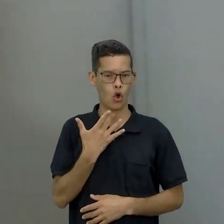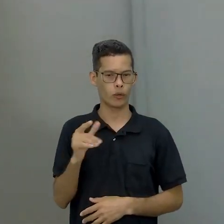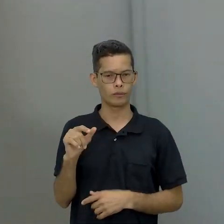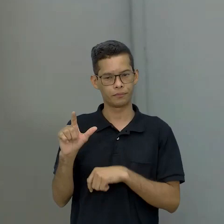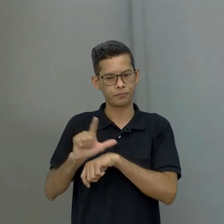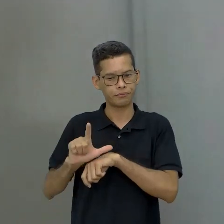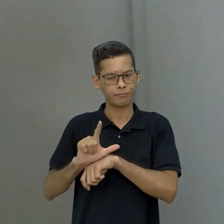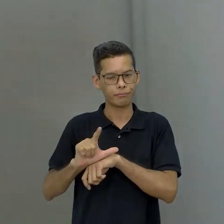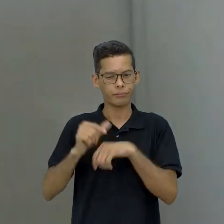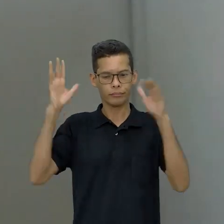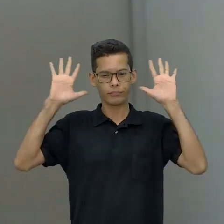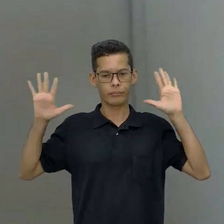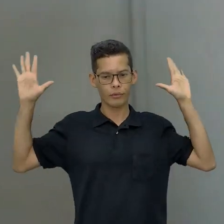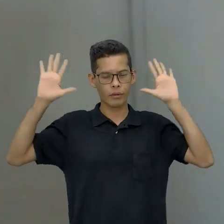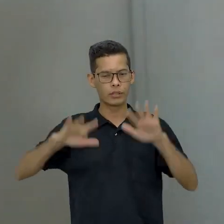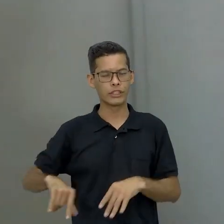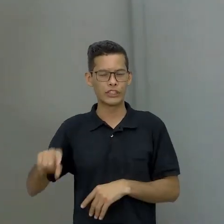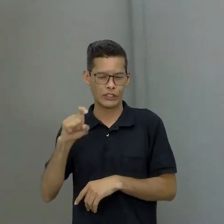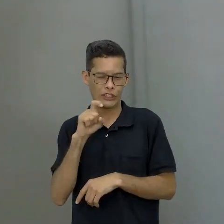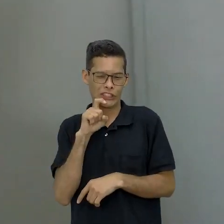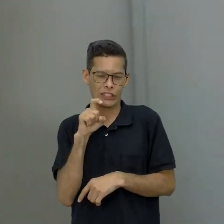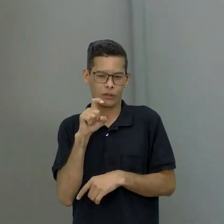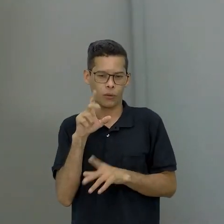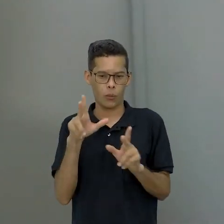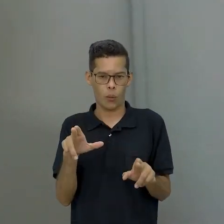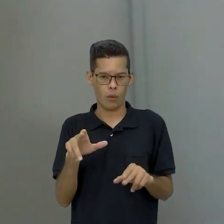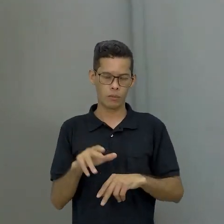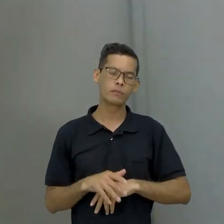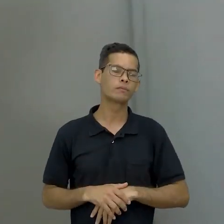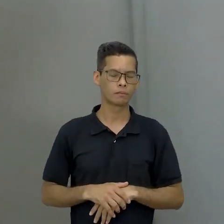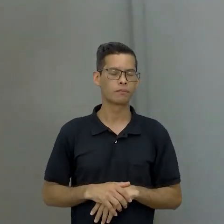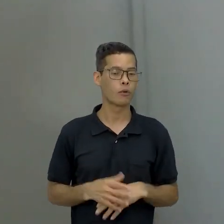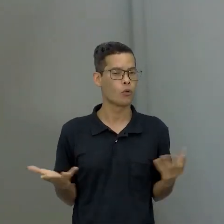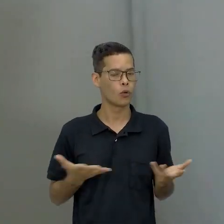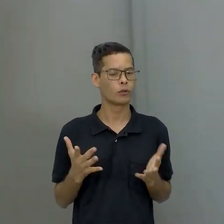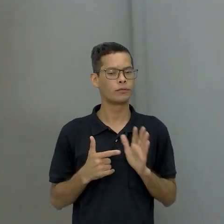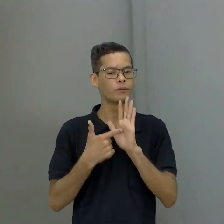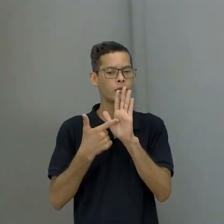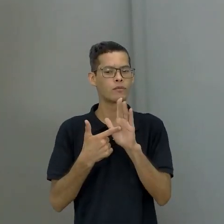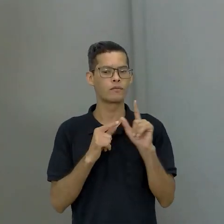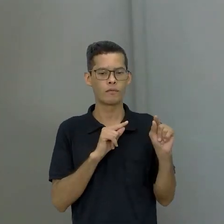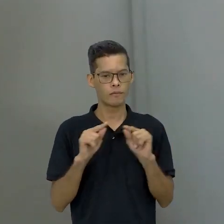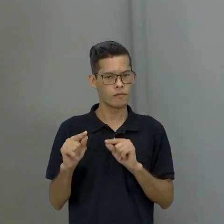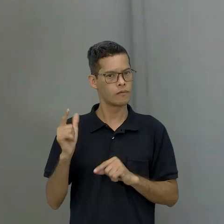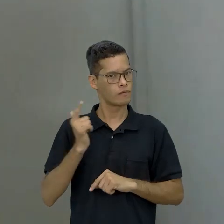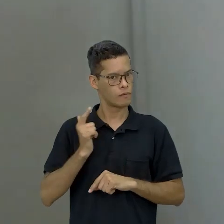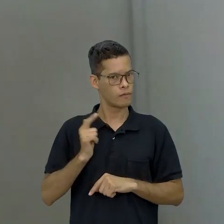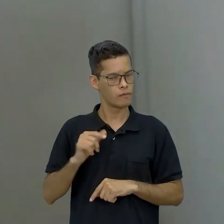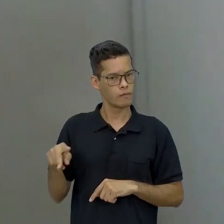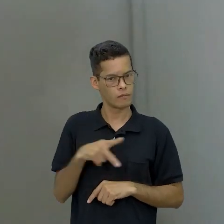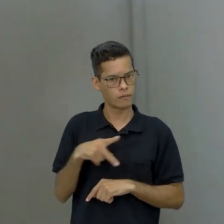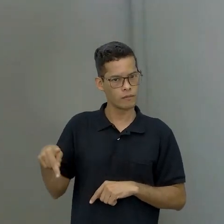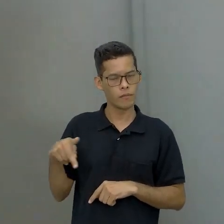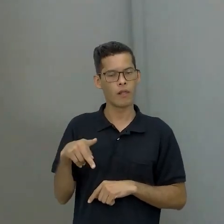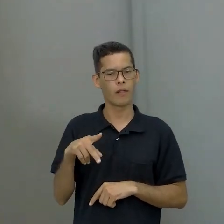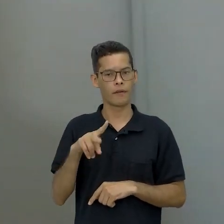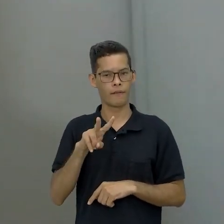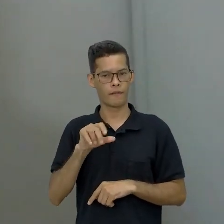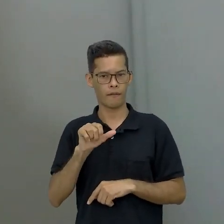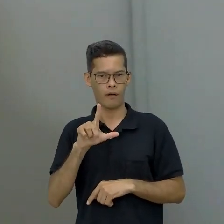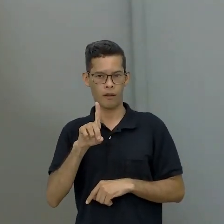de mim há uma parede da cor gelo, e hoje nós temos também a presença do professor Dr. Valdir,